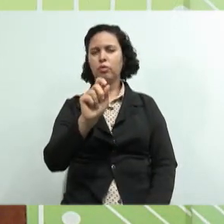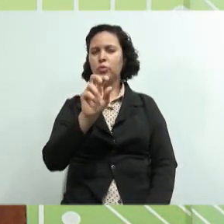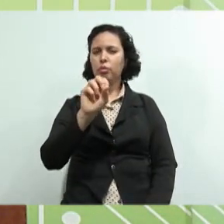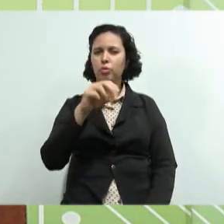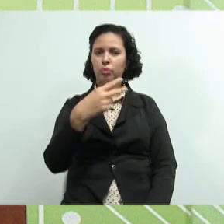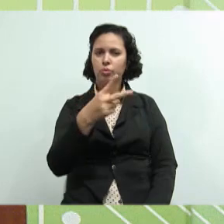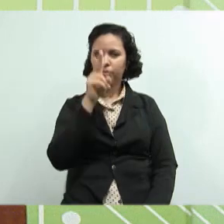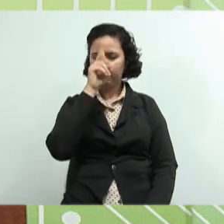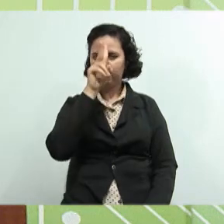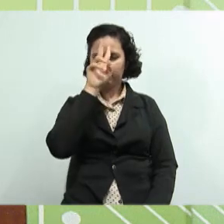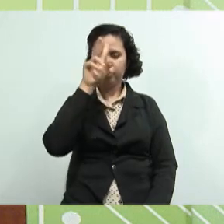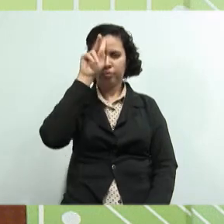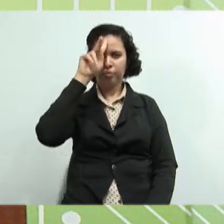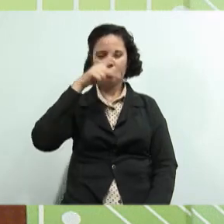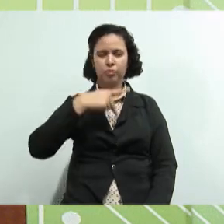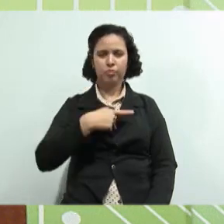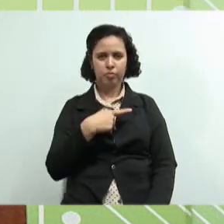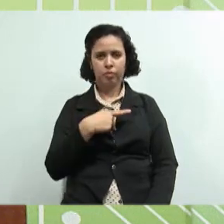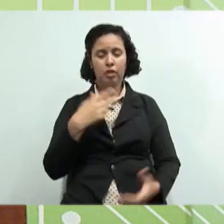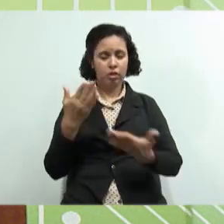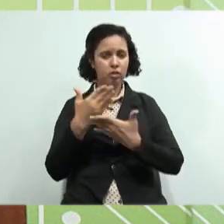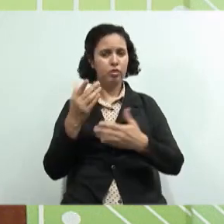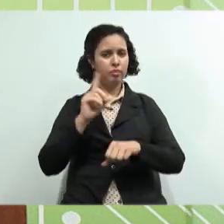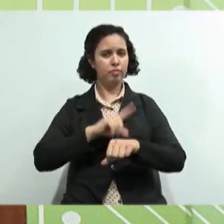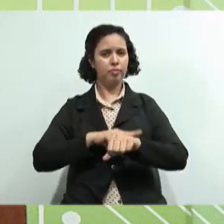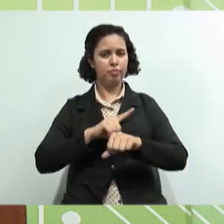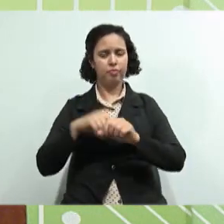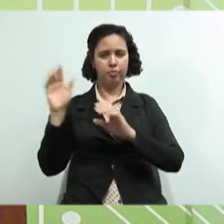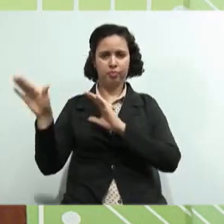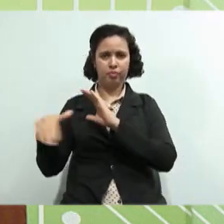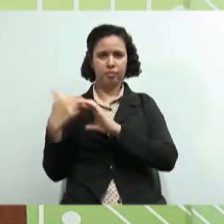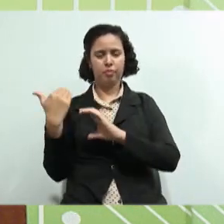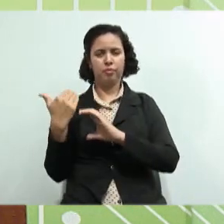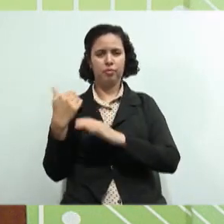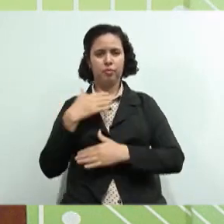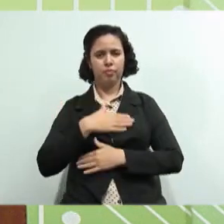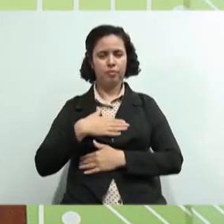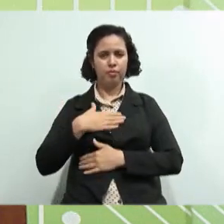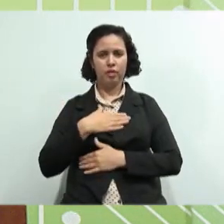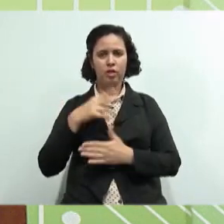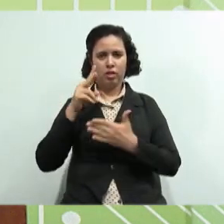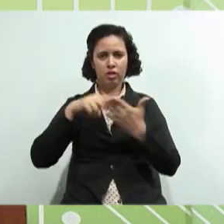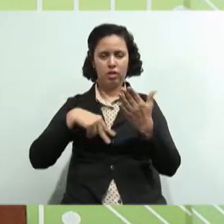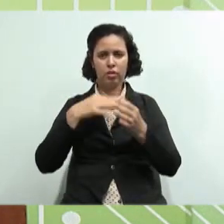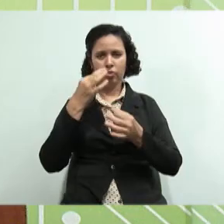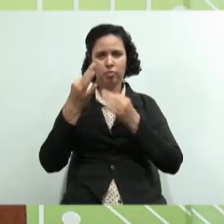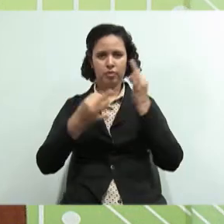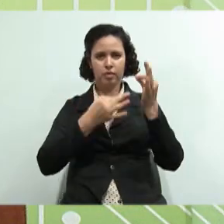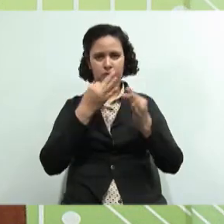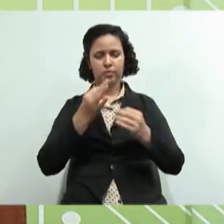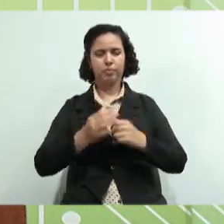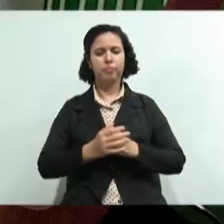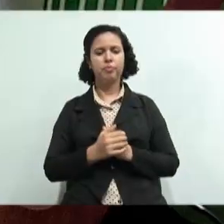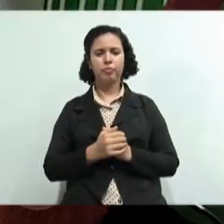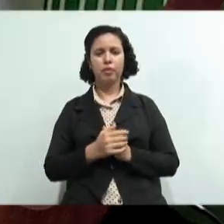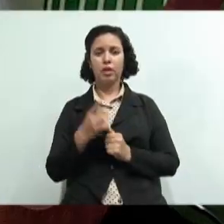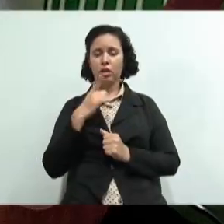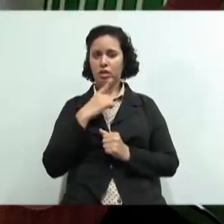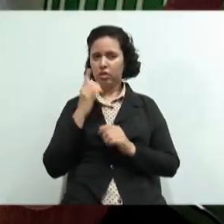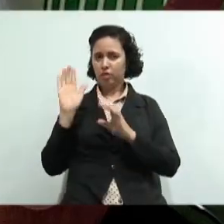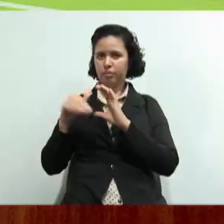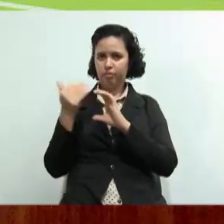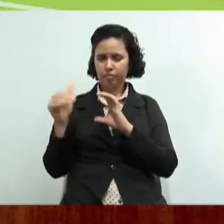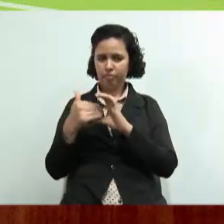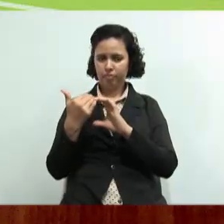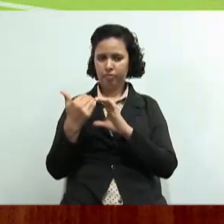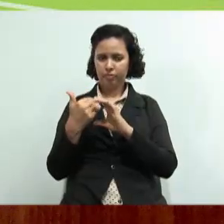com a agricultura familiar, agora é o momento. Manda pra gente vai ter um grande prazer ler e comentar aqui. Temos participação no chat, professor? Então,